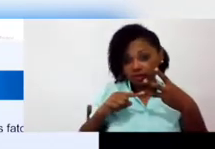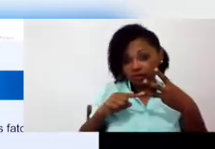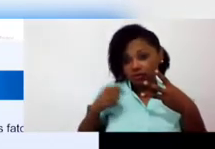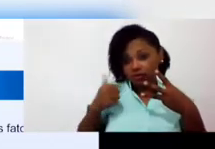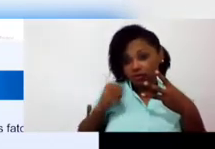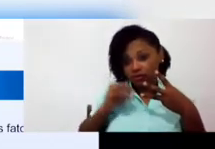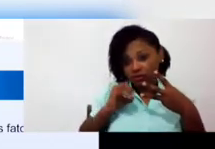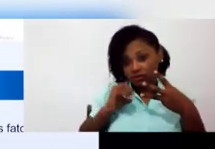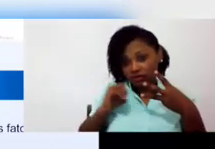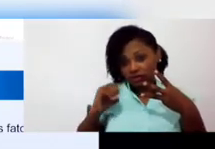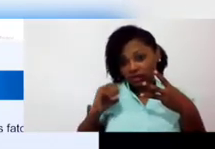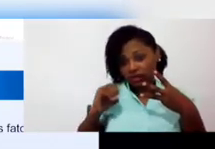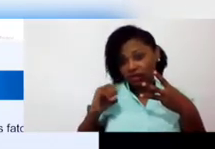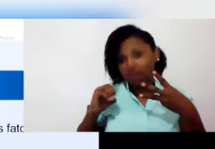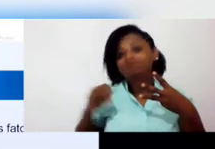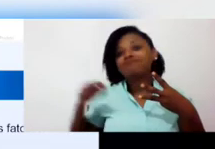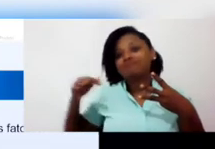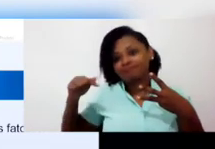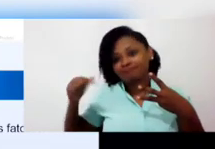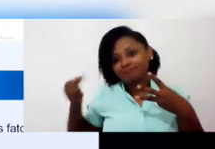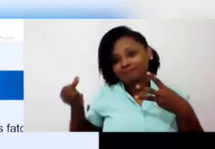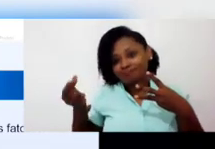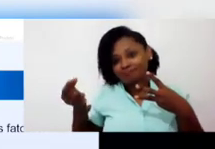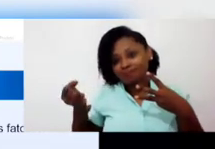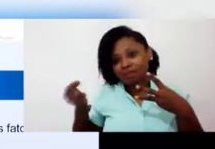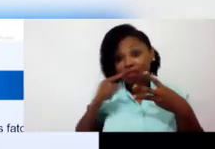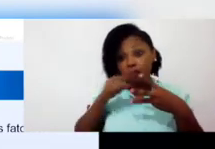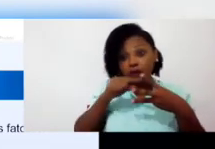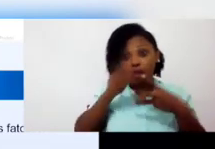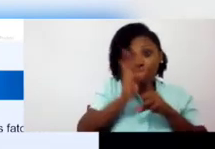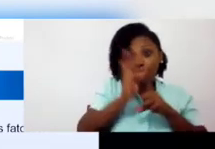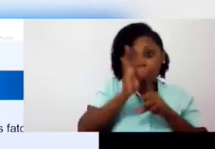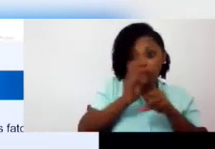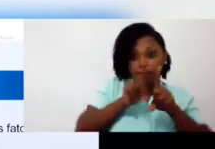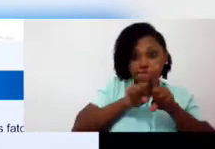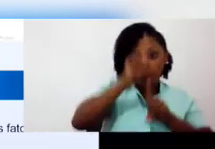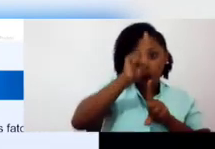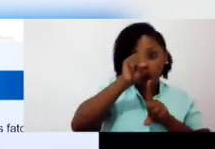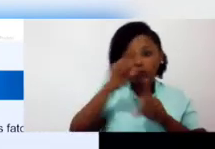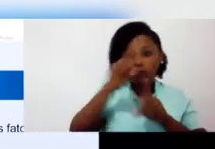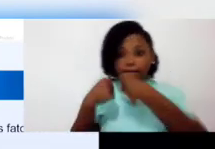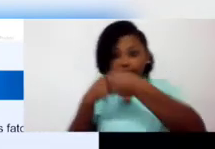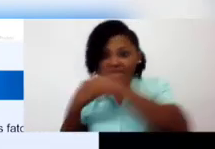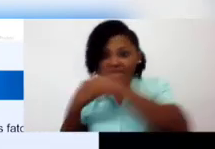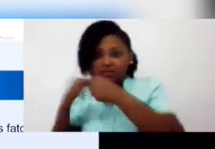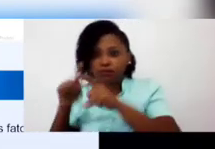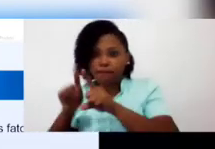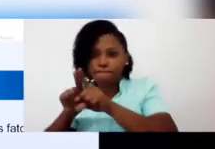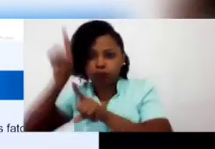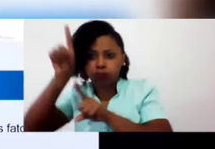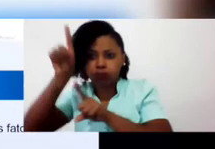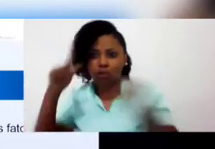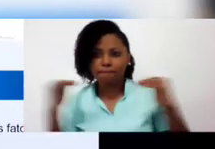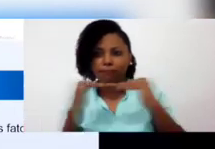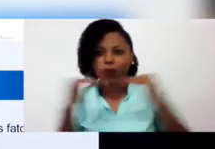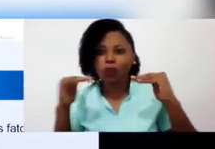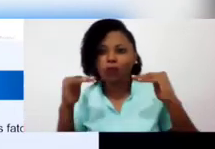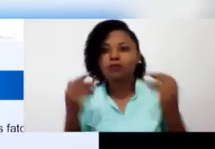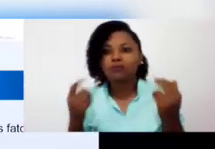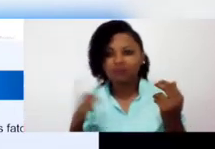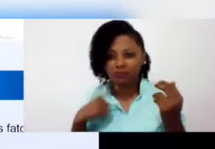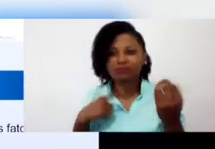a temperatura, também se aumenta a pressão. Por quê? Porque são diretamente proporcionais. Na medida que se aumenta